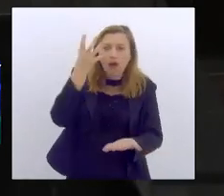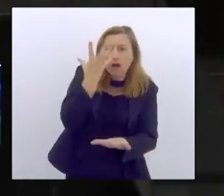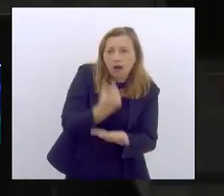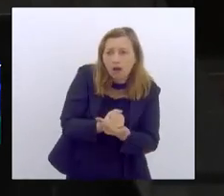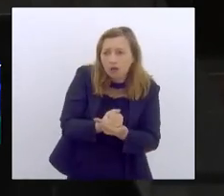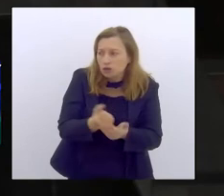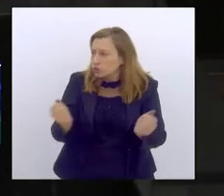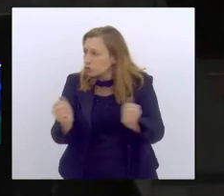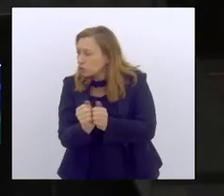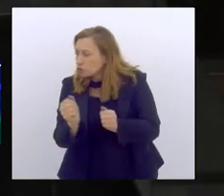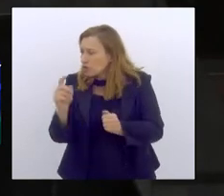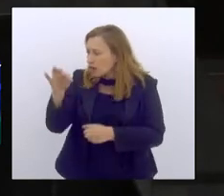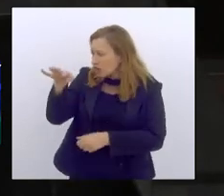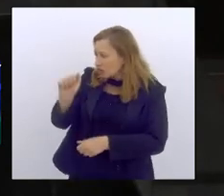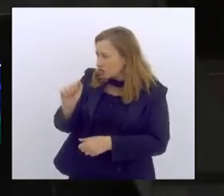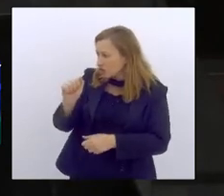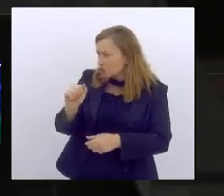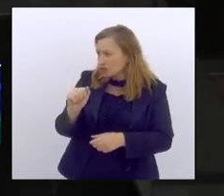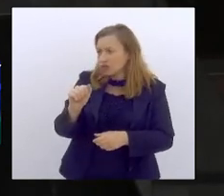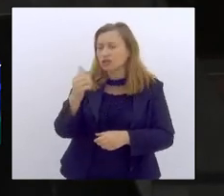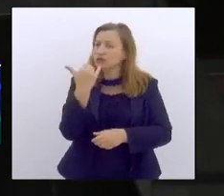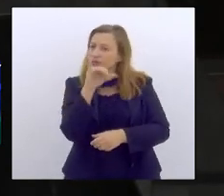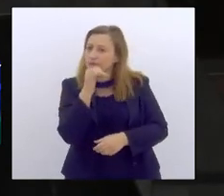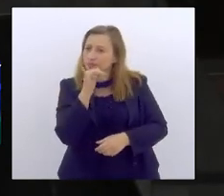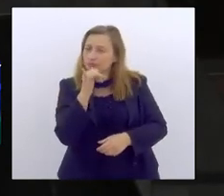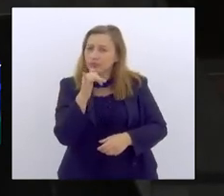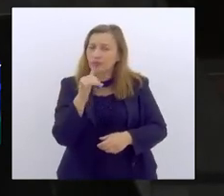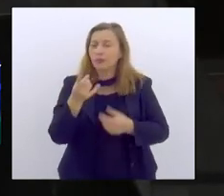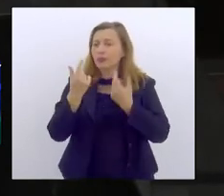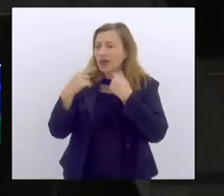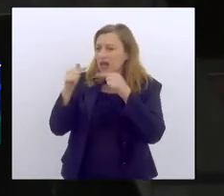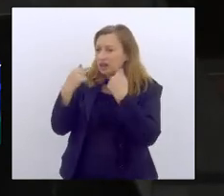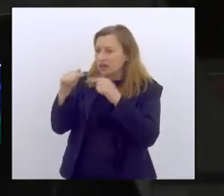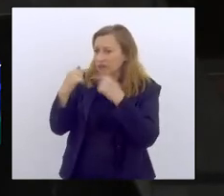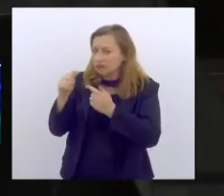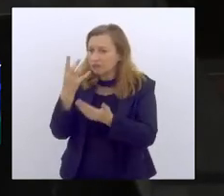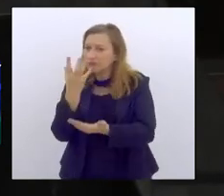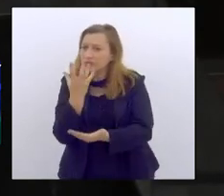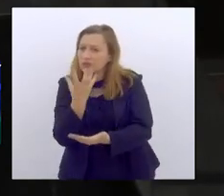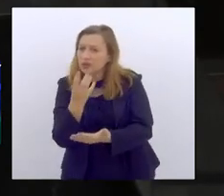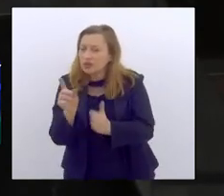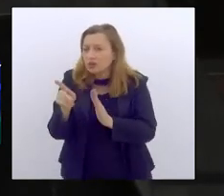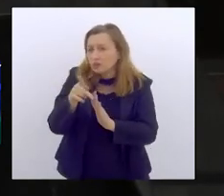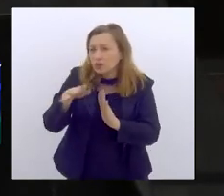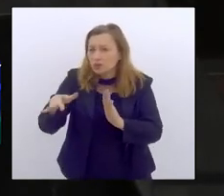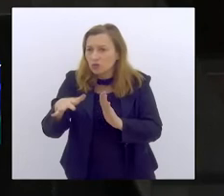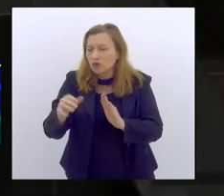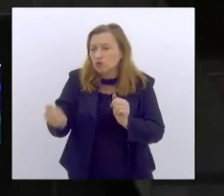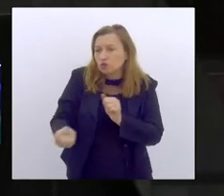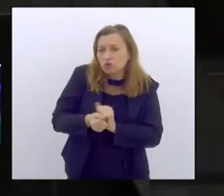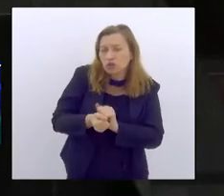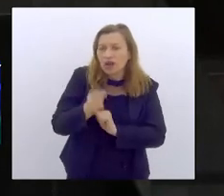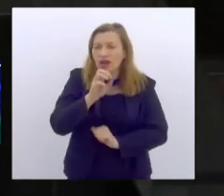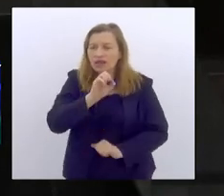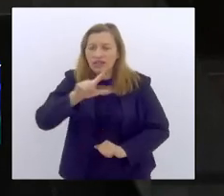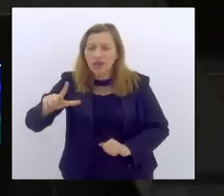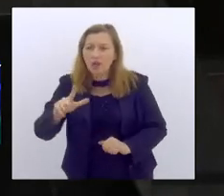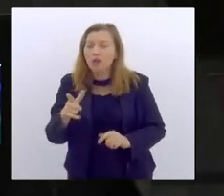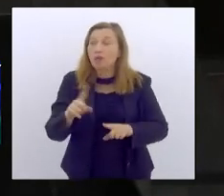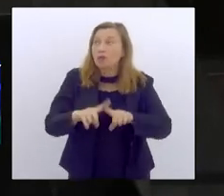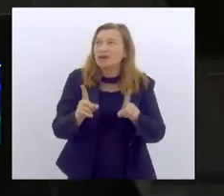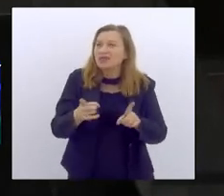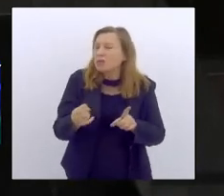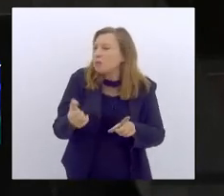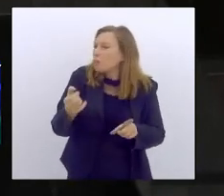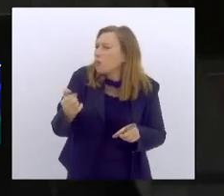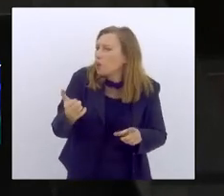junto à Agência Nacional de Energia Elétrica uma reclamação e protocolado na inflamação juntar anel maciço tem tido